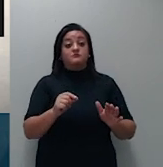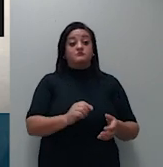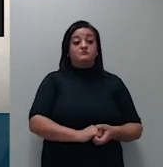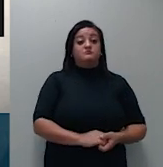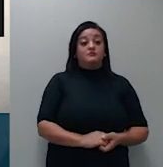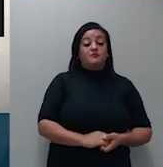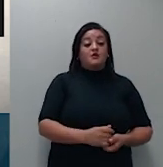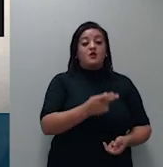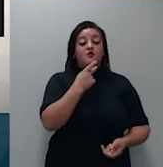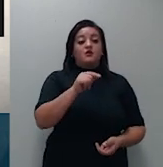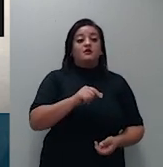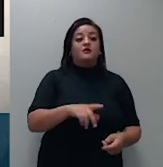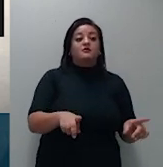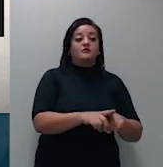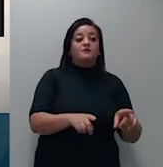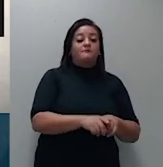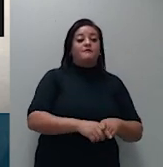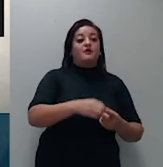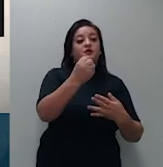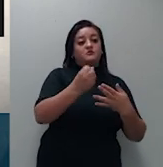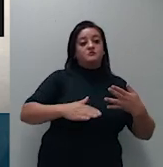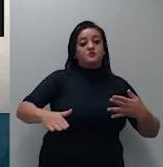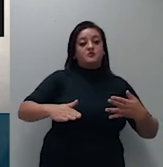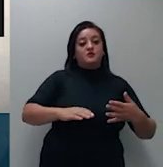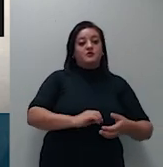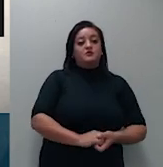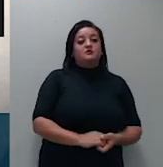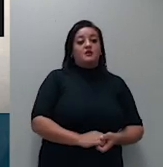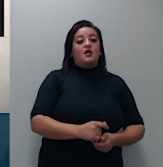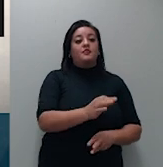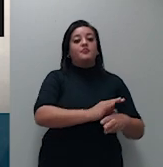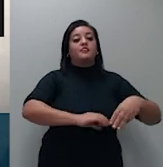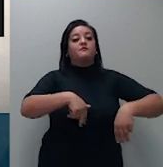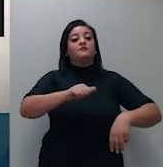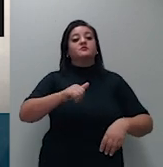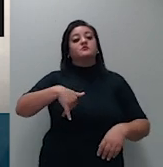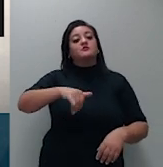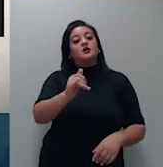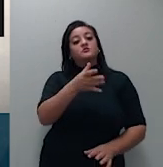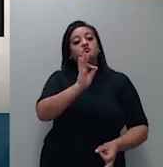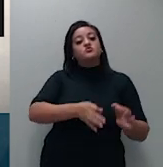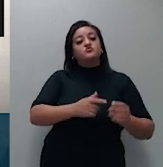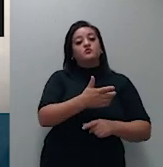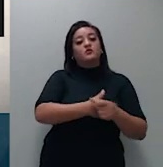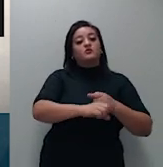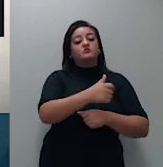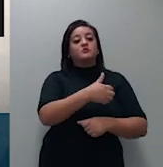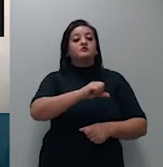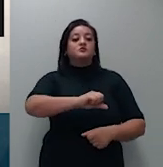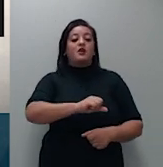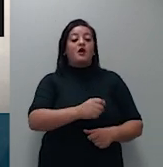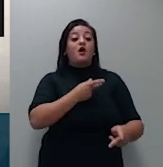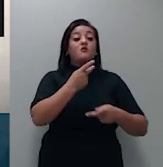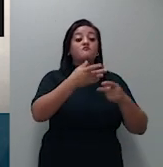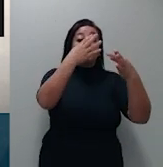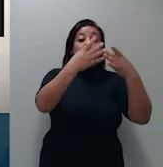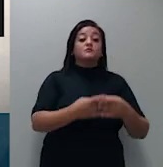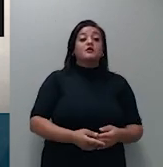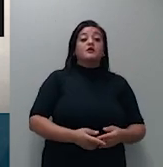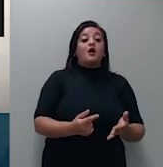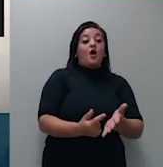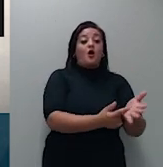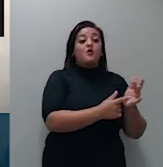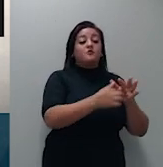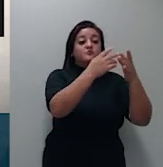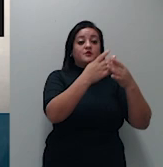e eu invoquei aqui também a jurisprudência da ministra Nancy julgado em 2019 Ela disse o